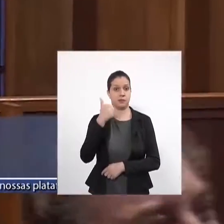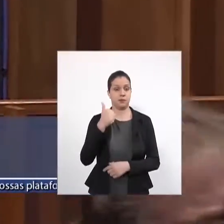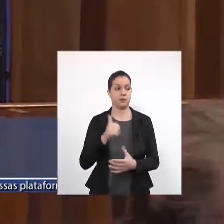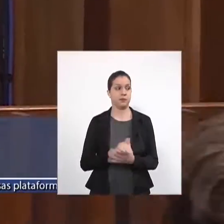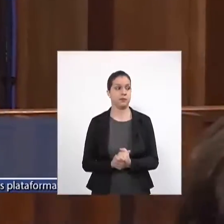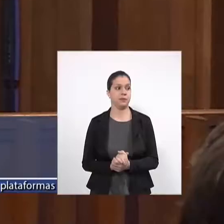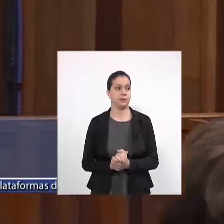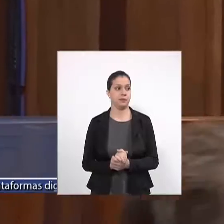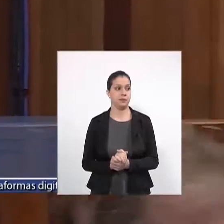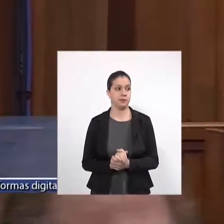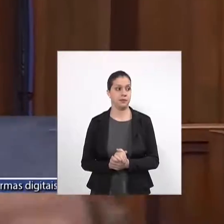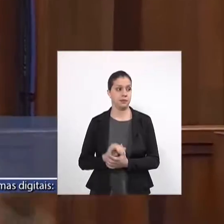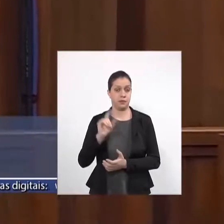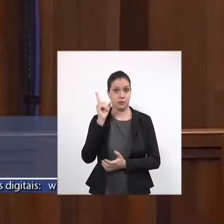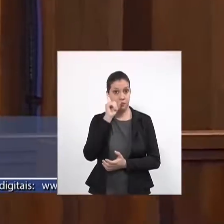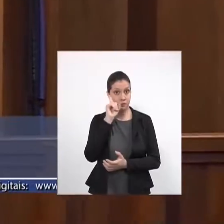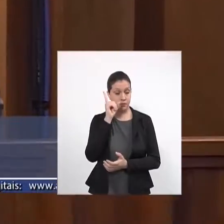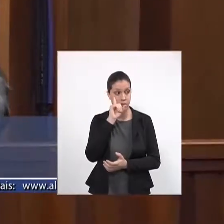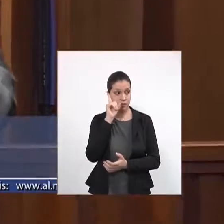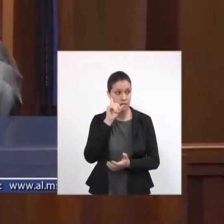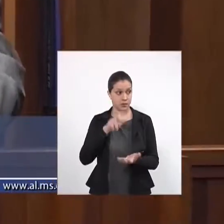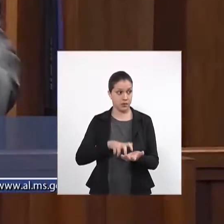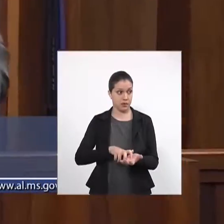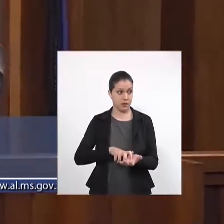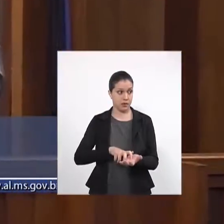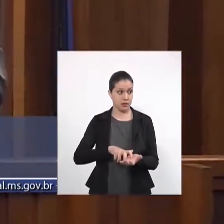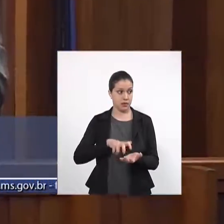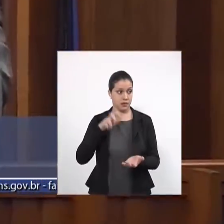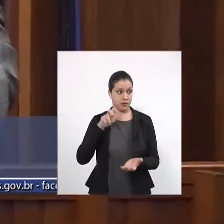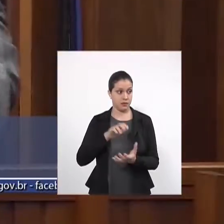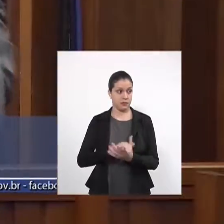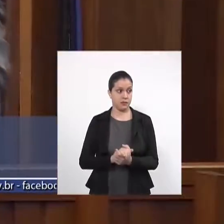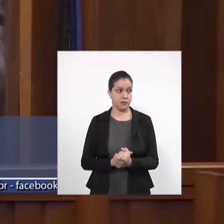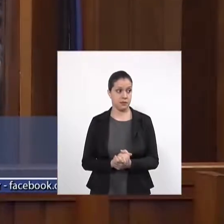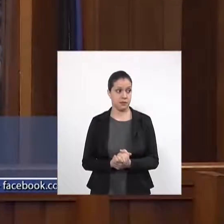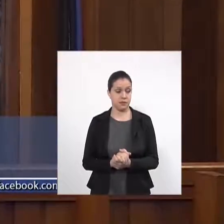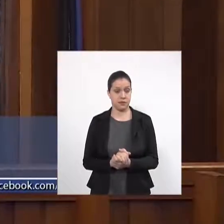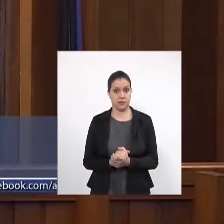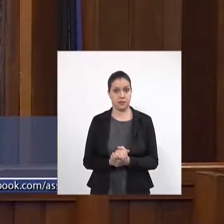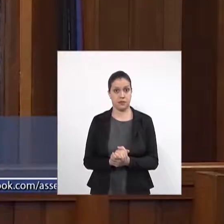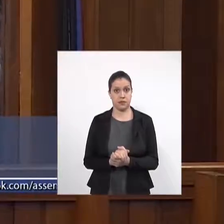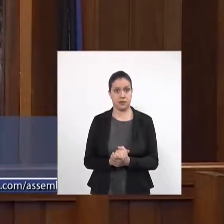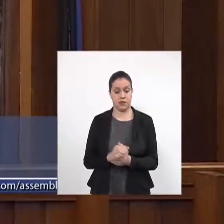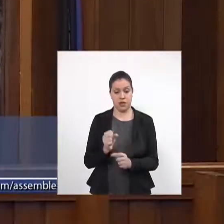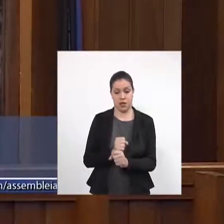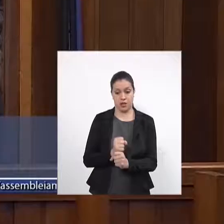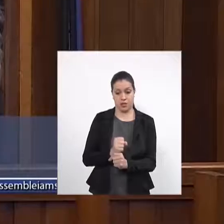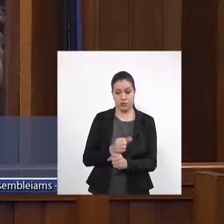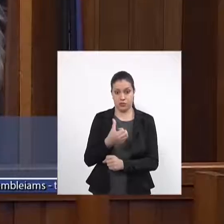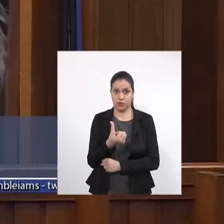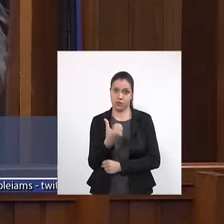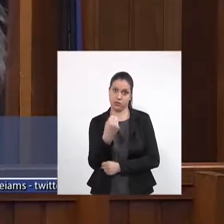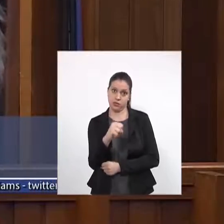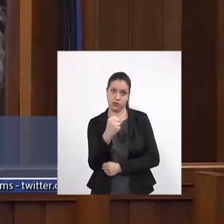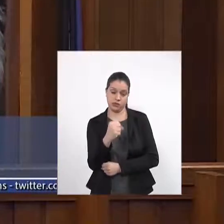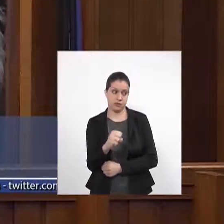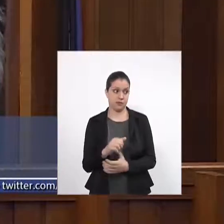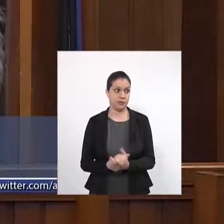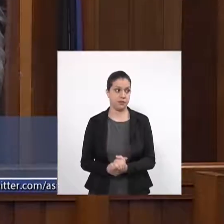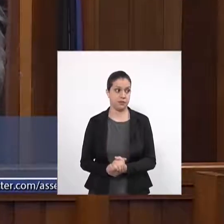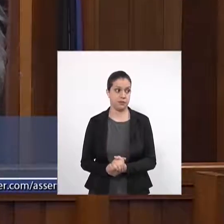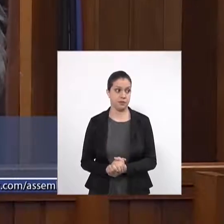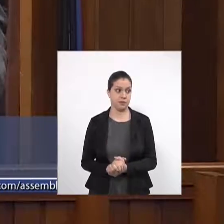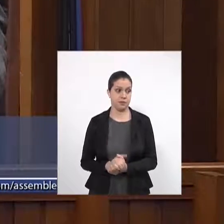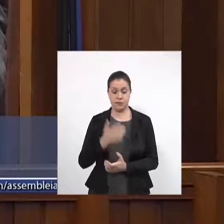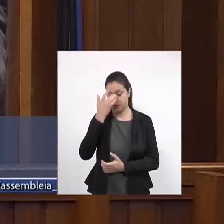Todas as manhãs, nos últimos 68 anos, o douradense,